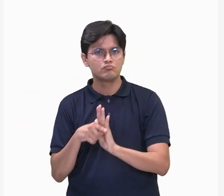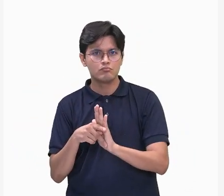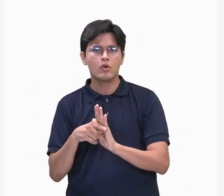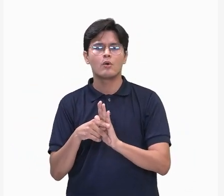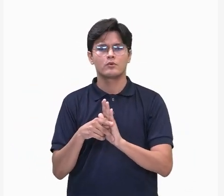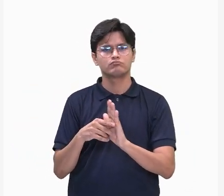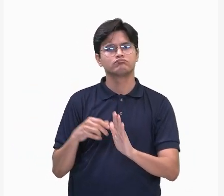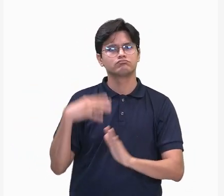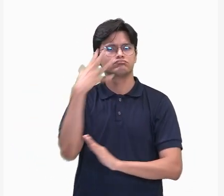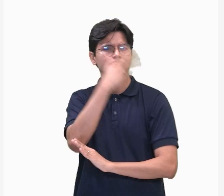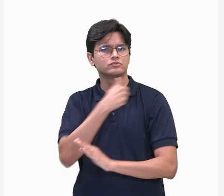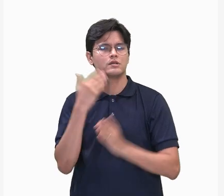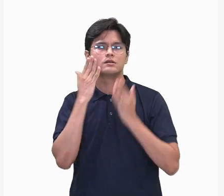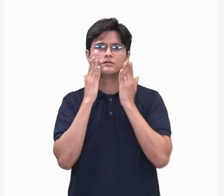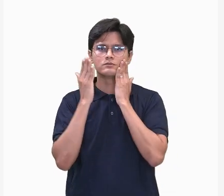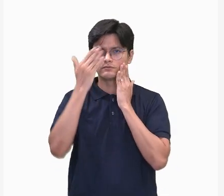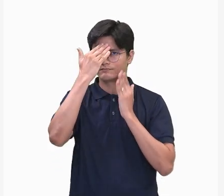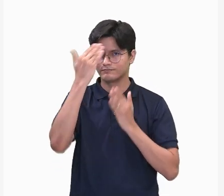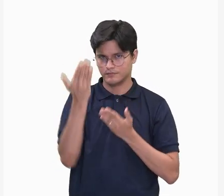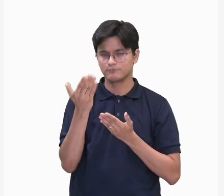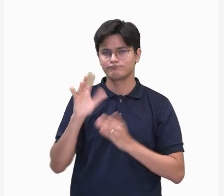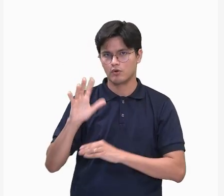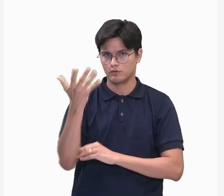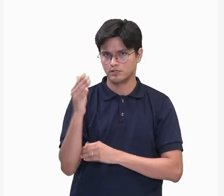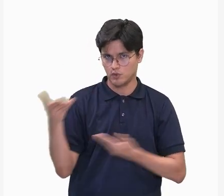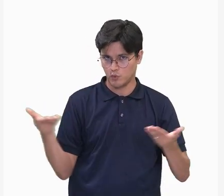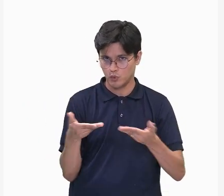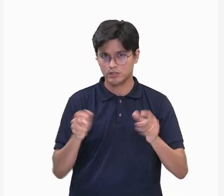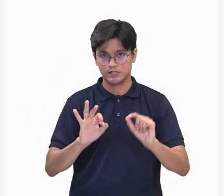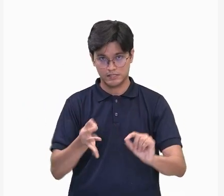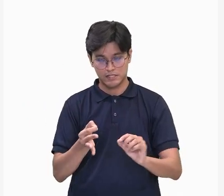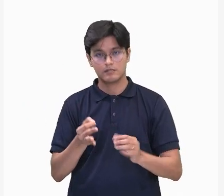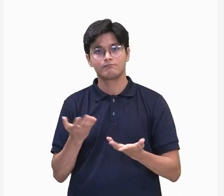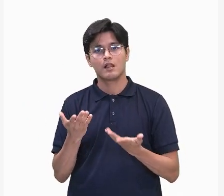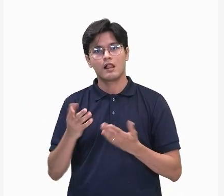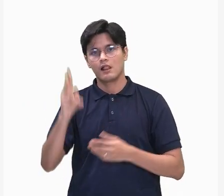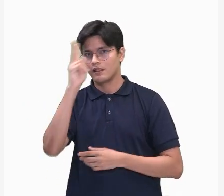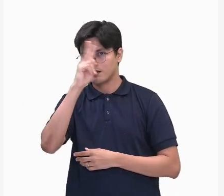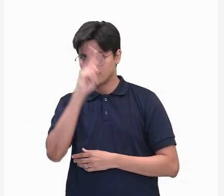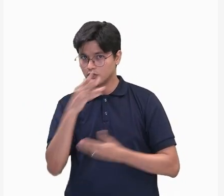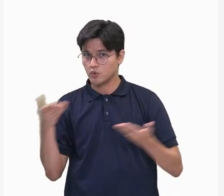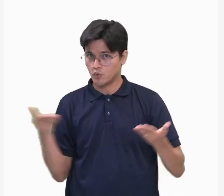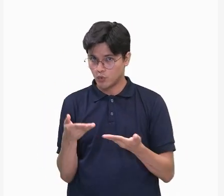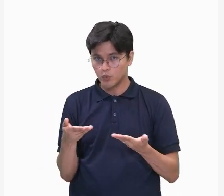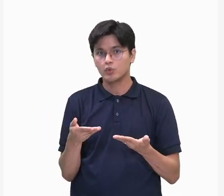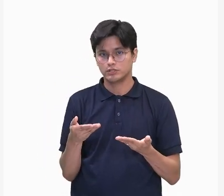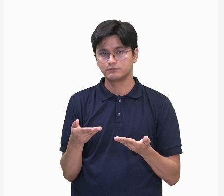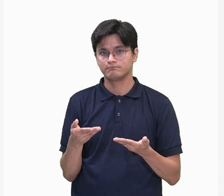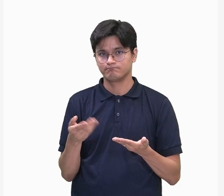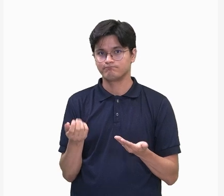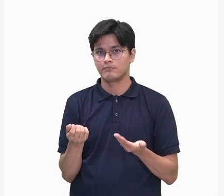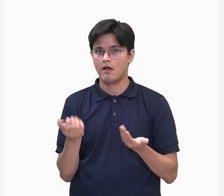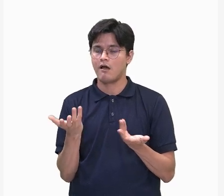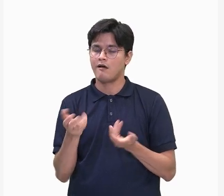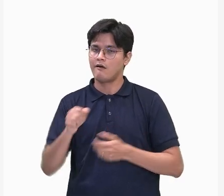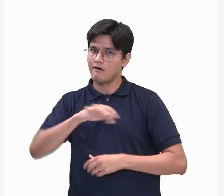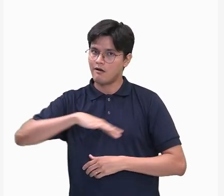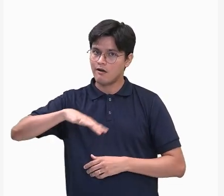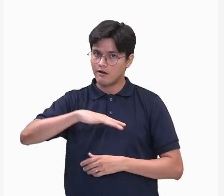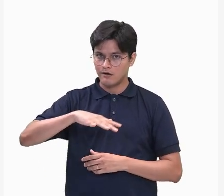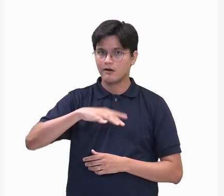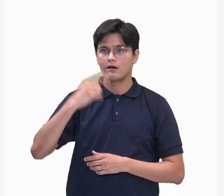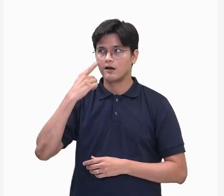estão sendo realizados. Lembrando que essa área está crescendo bastante nessa área da estética, né, desses produtos ali que